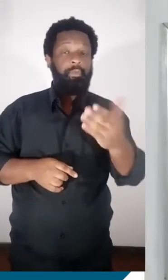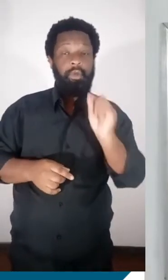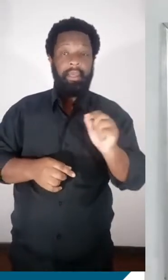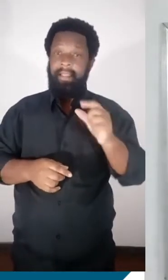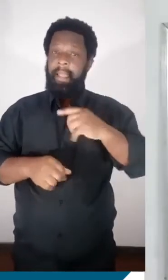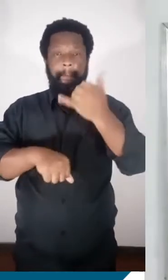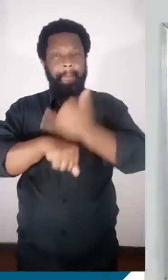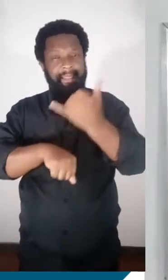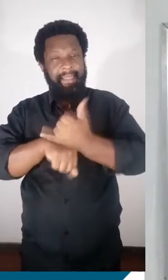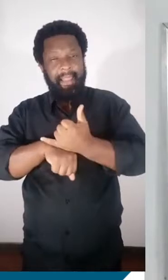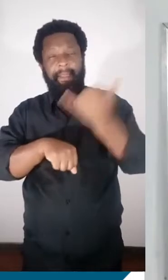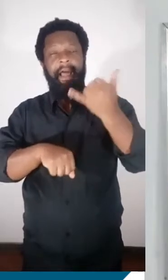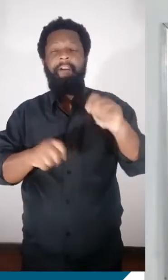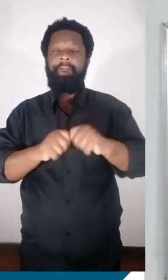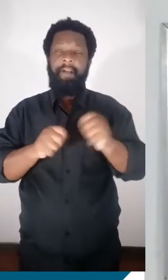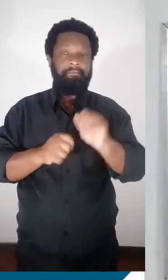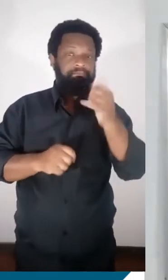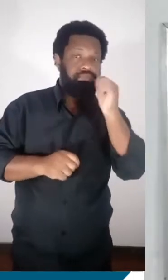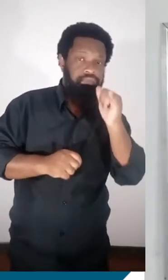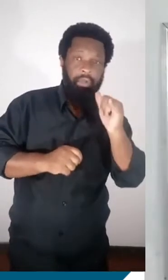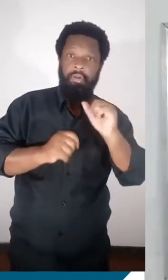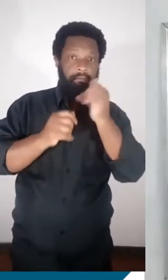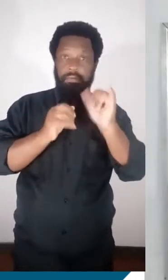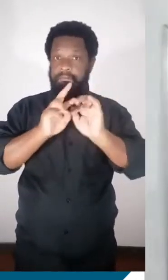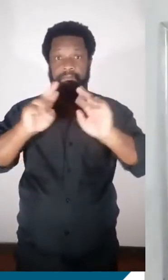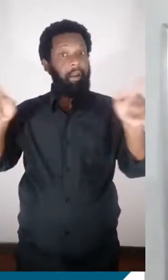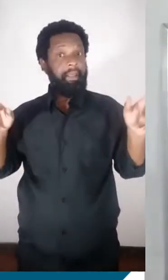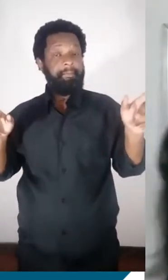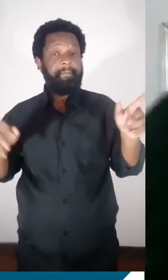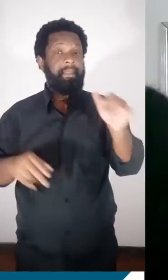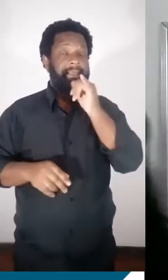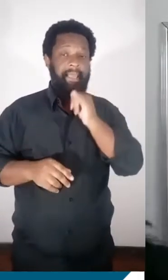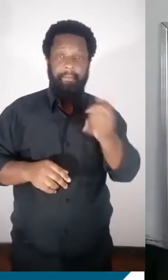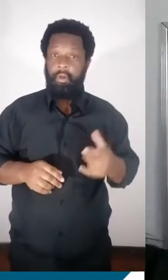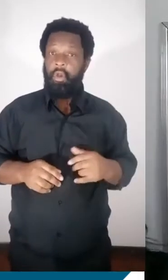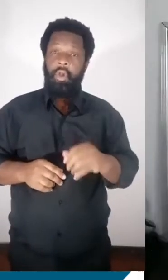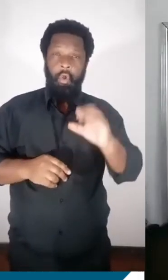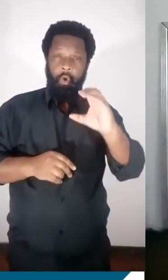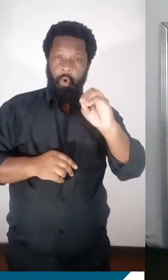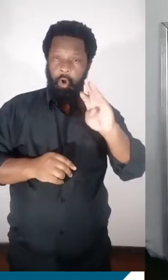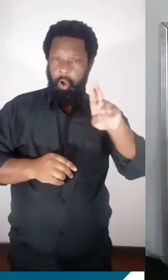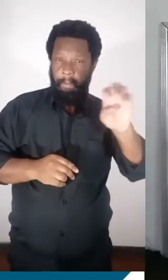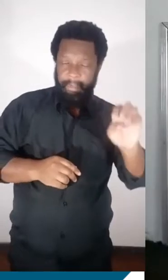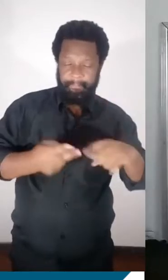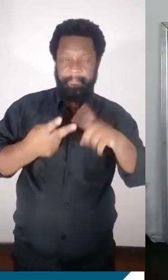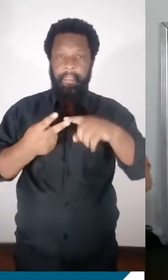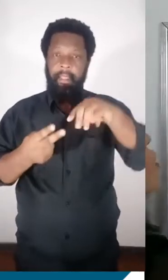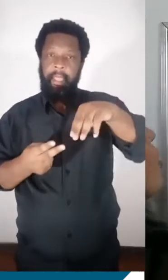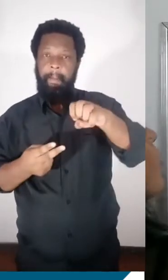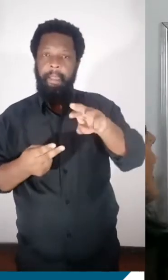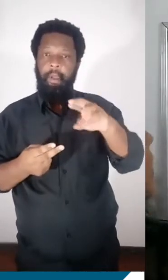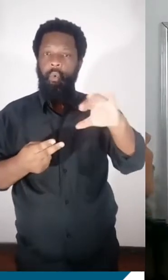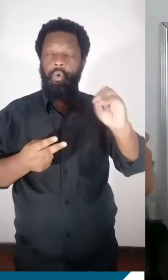possibilidade. Existem metais que formam cátions com cargas diferentes. Por exemplo, o cobre e o mercúrio, eles podem formar